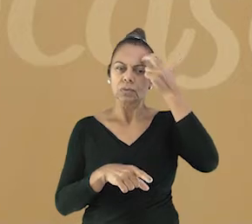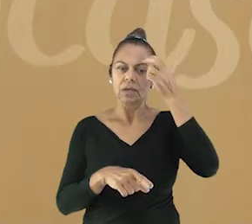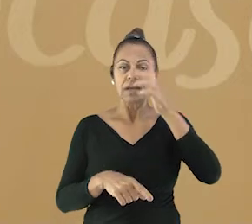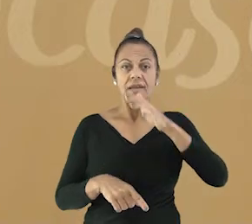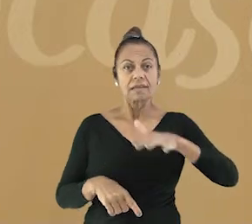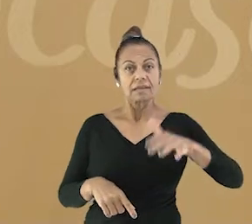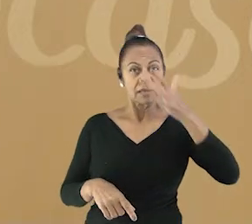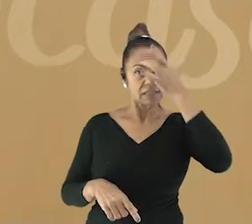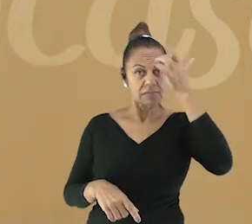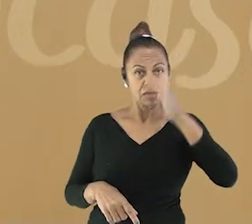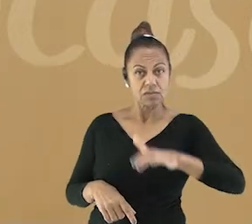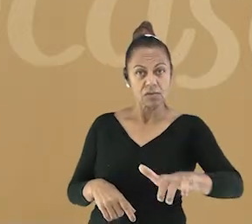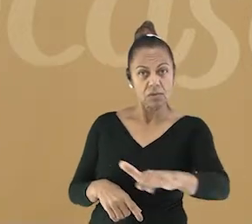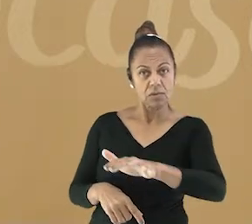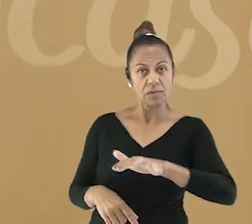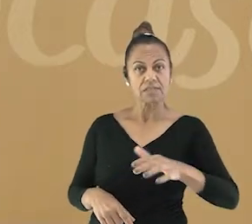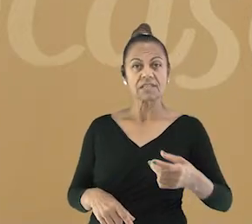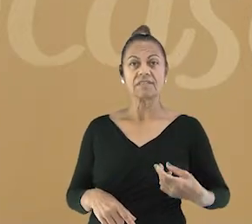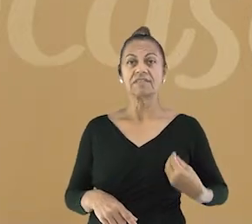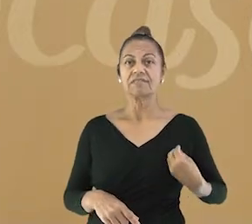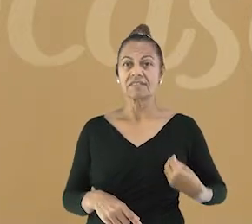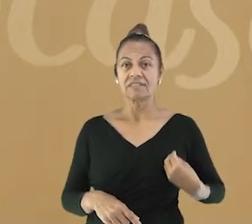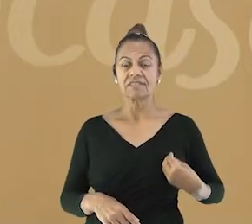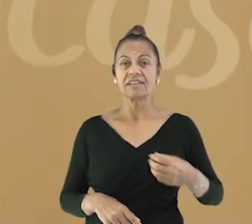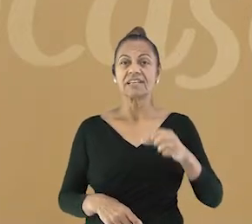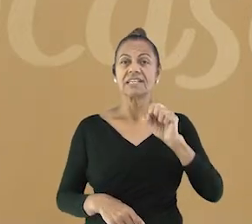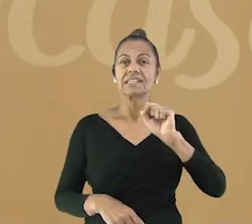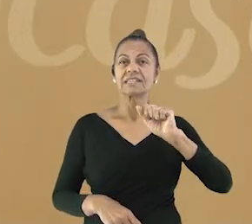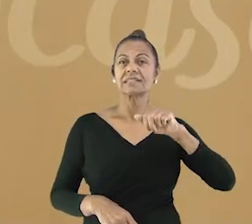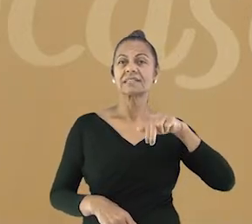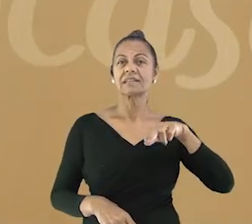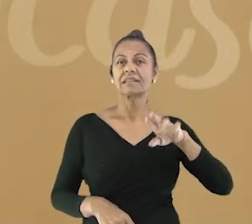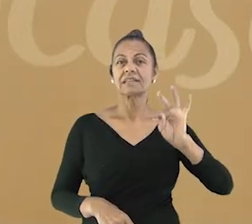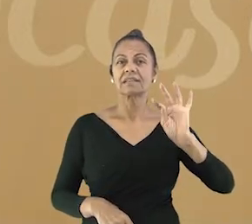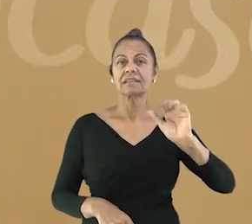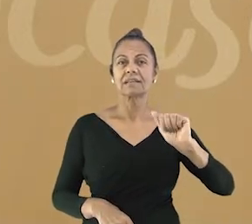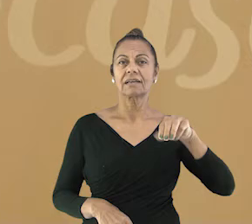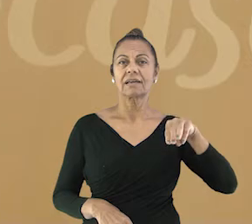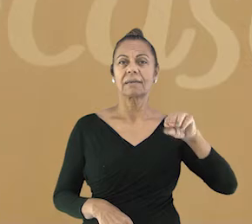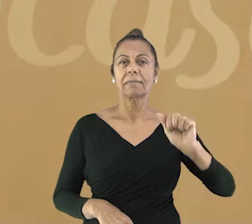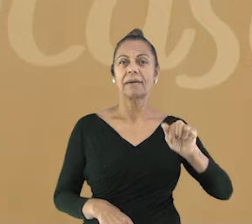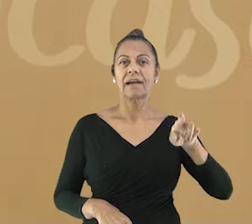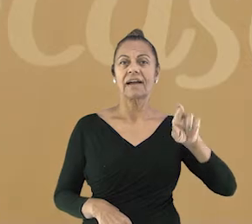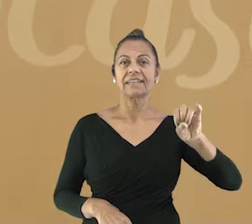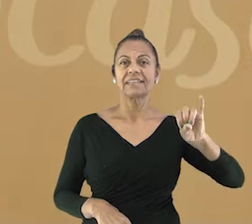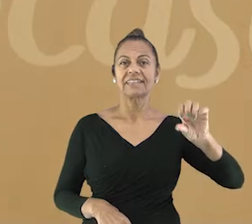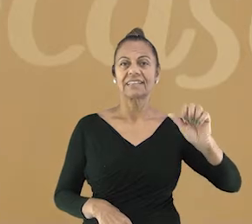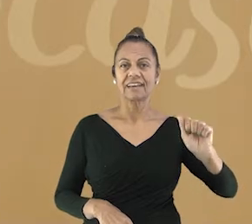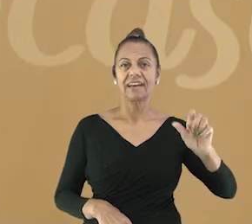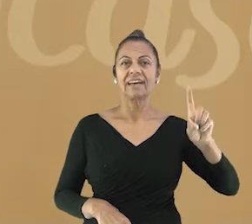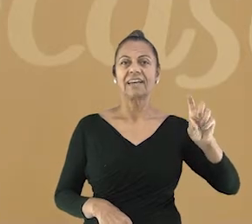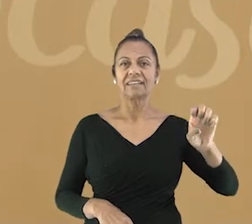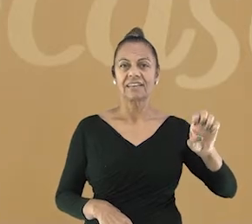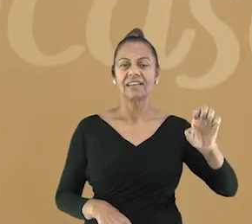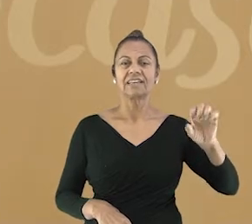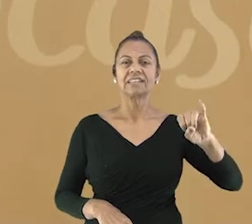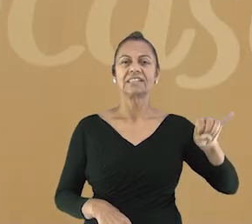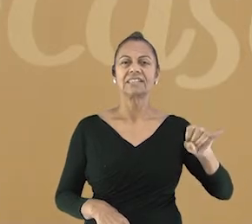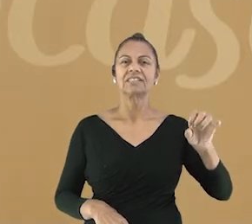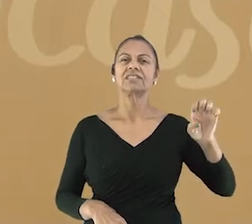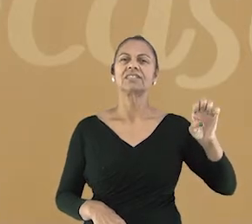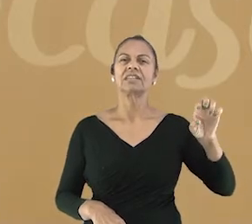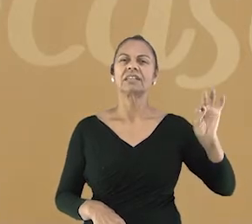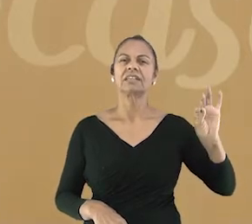pomerano como do brasileiro. Vamos conhecer um pouco sobre os hábitos e a cultura